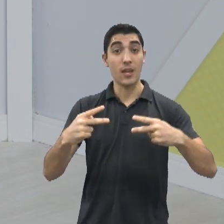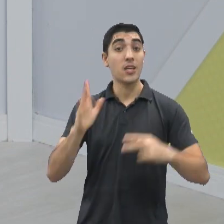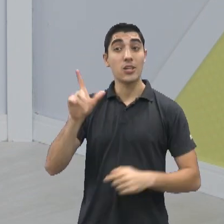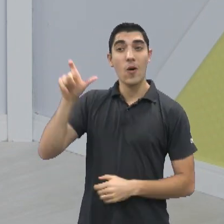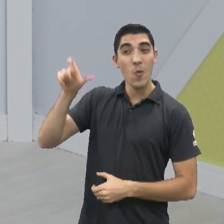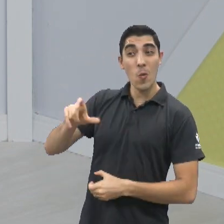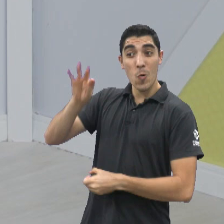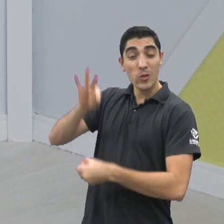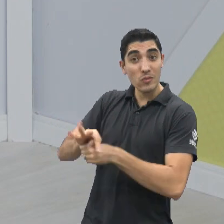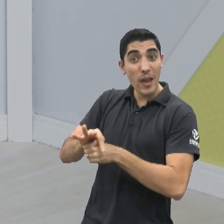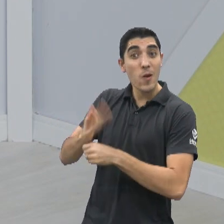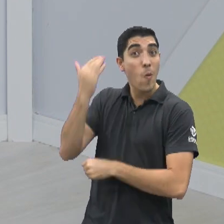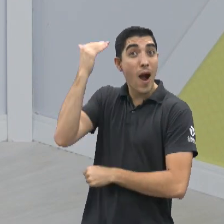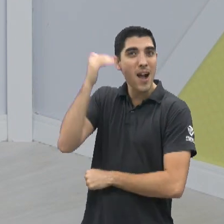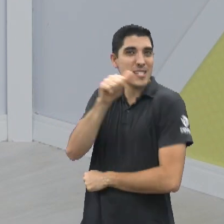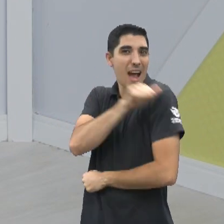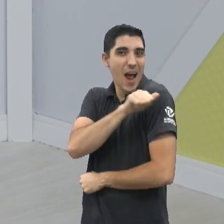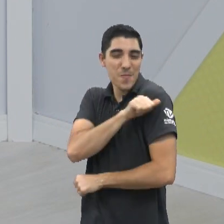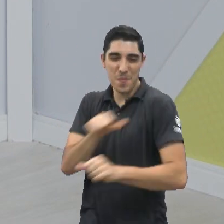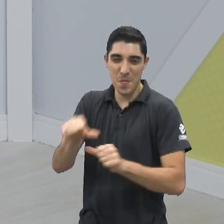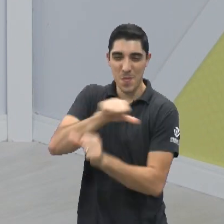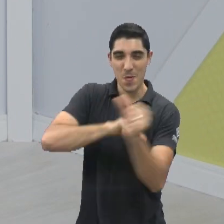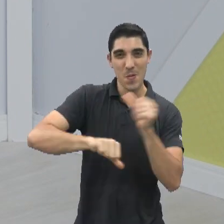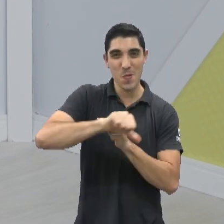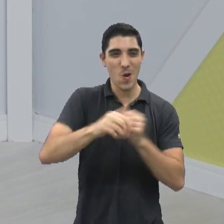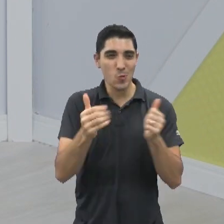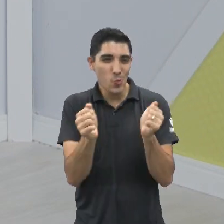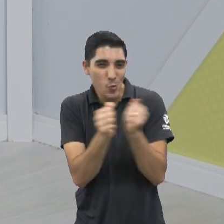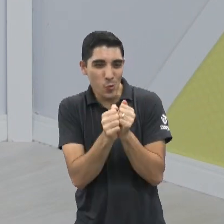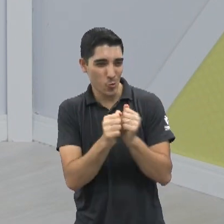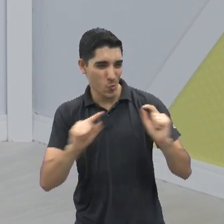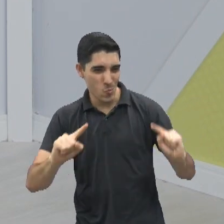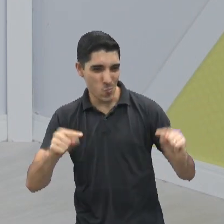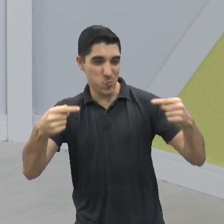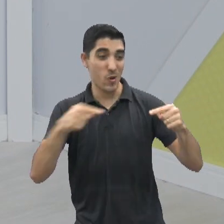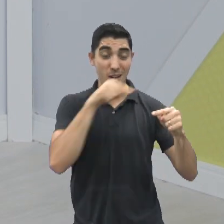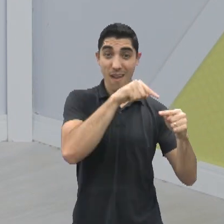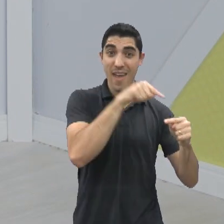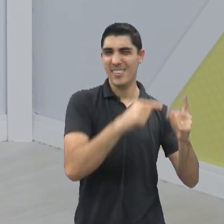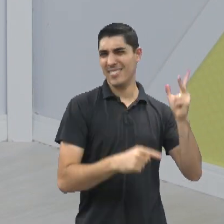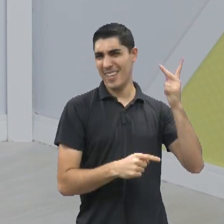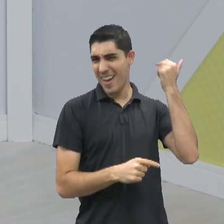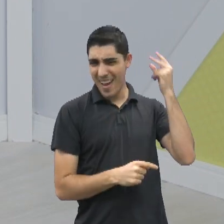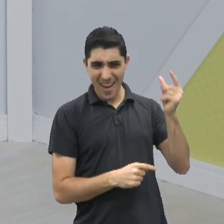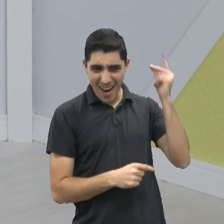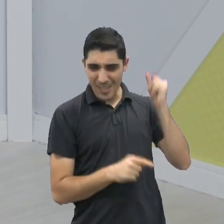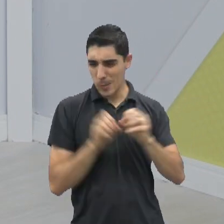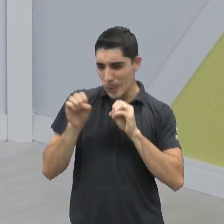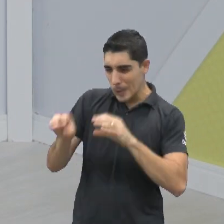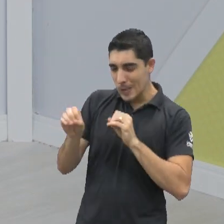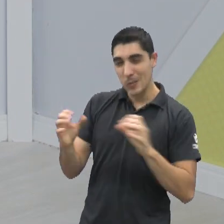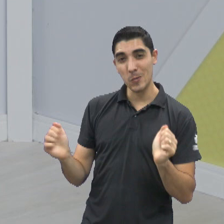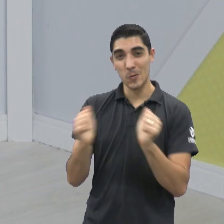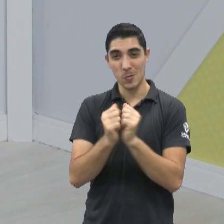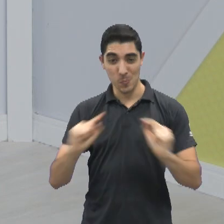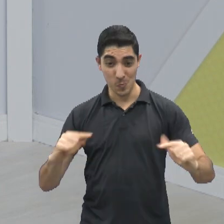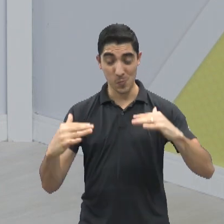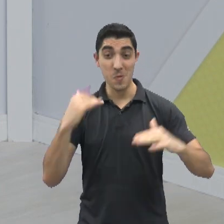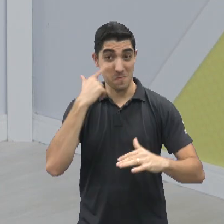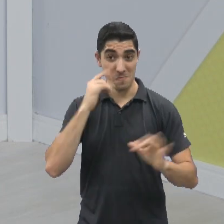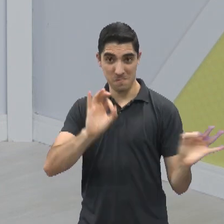quem levou a melhor foi o pupilo. Eu estive lá e conto essa história com as imagens do Helder Soares. Dá o play,